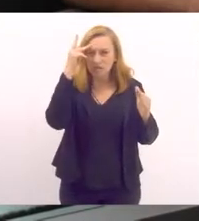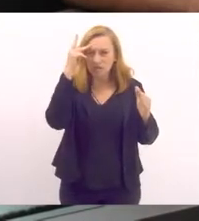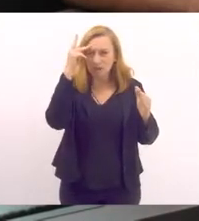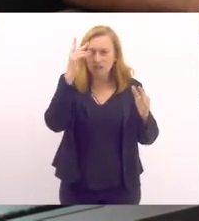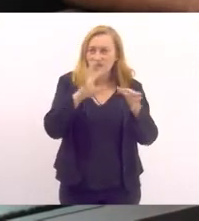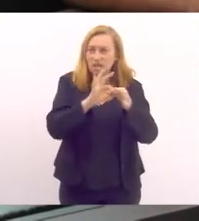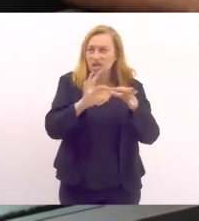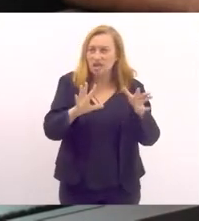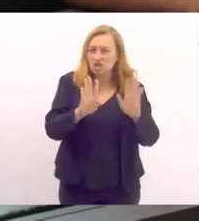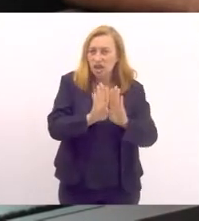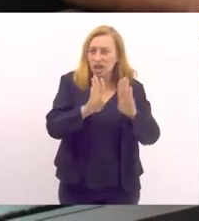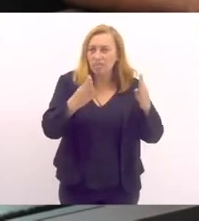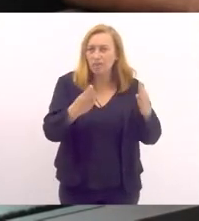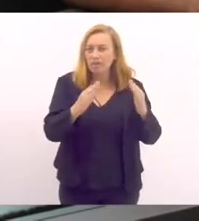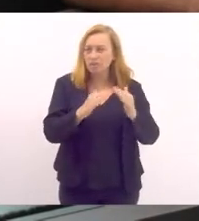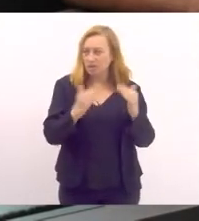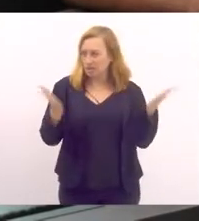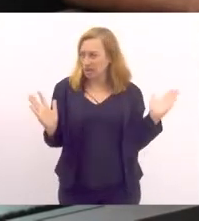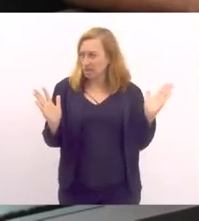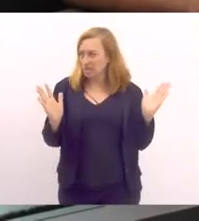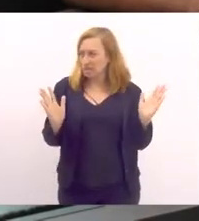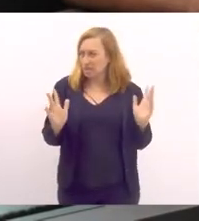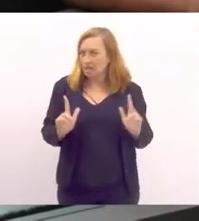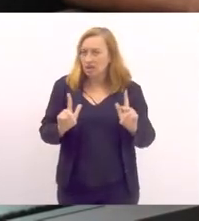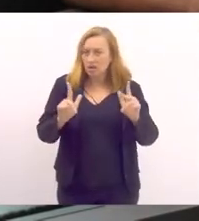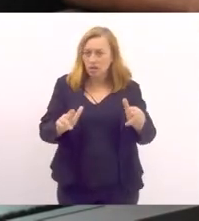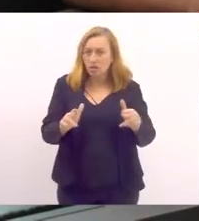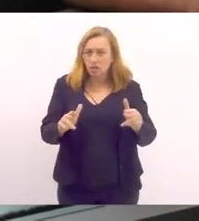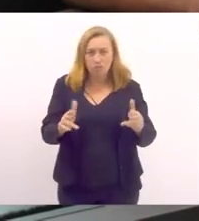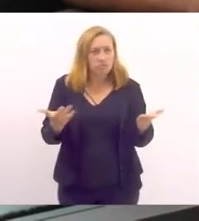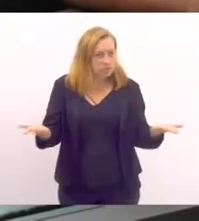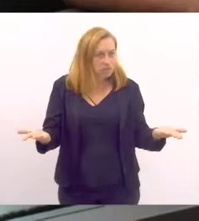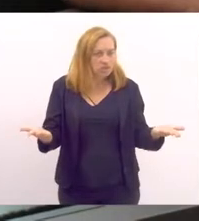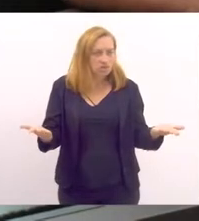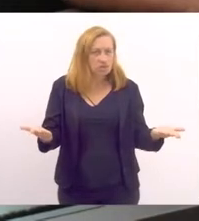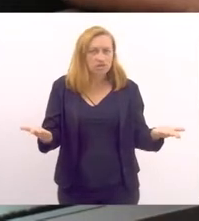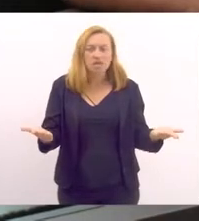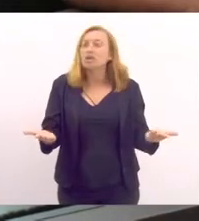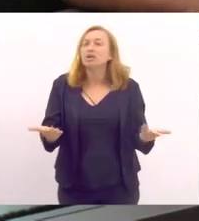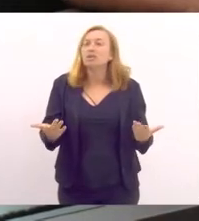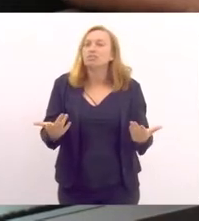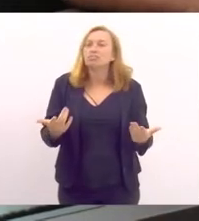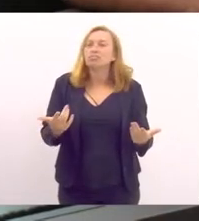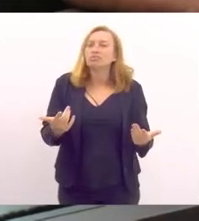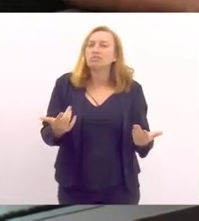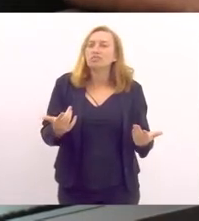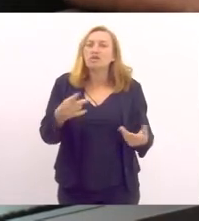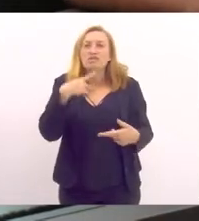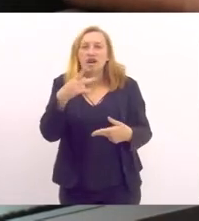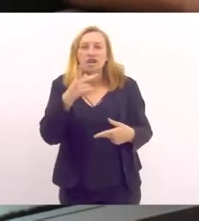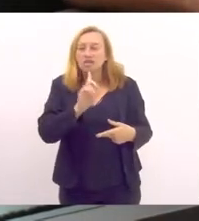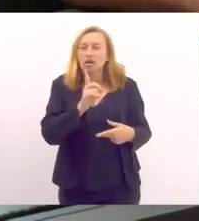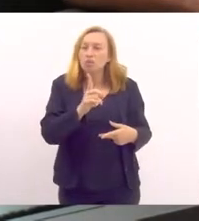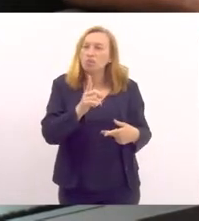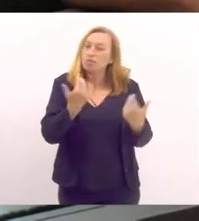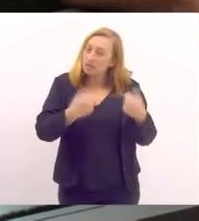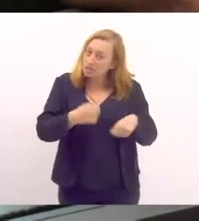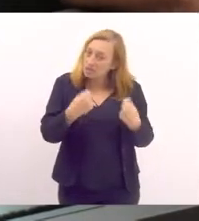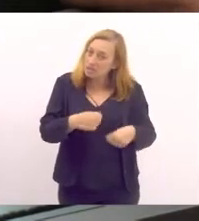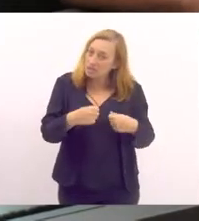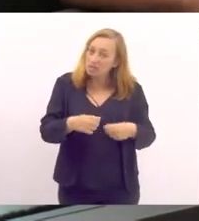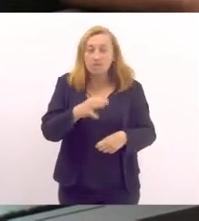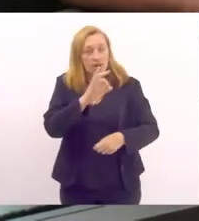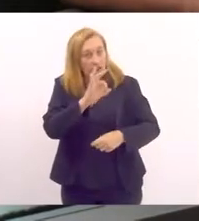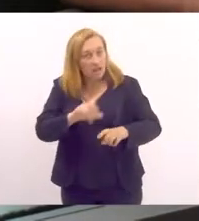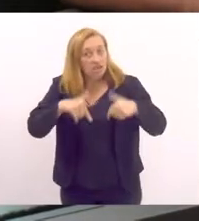é a mesma experiência se você for recebida com um anfitrião. Então, isso não adianta ser por palavra, tem que ser por meios